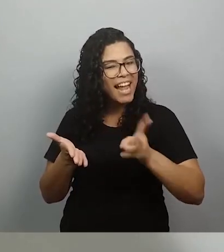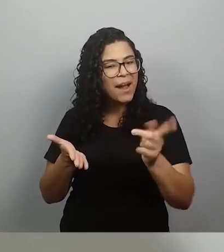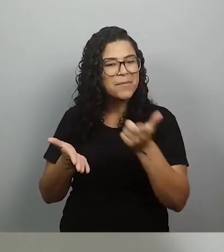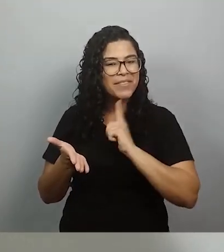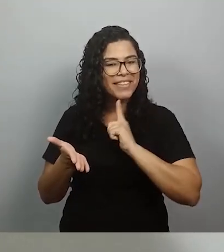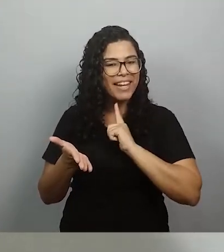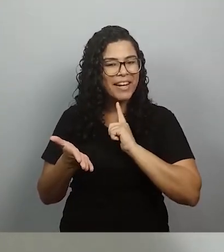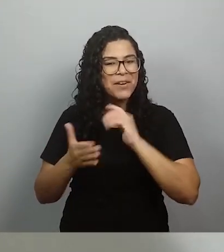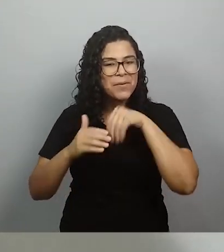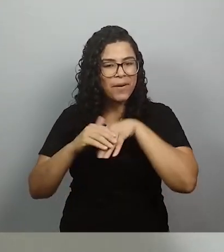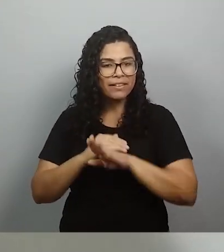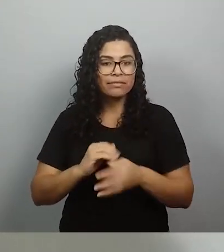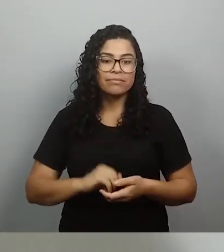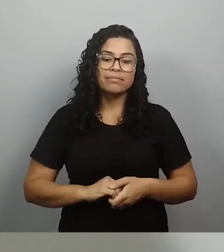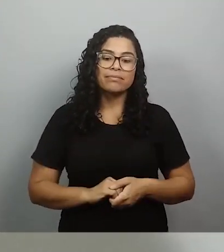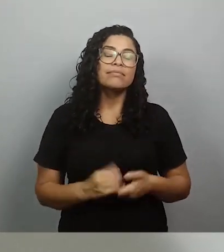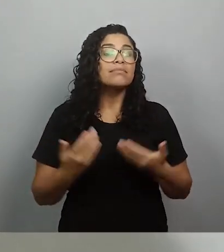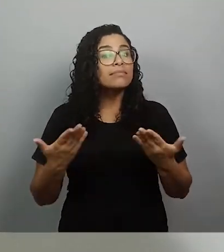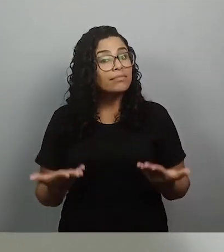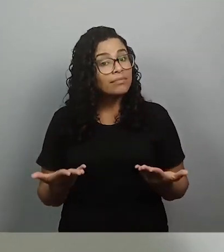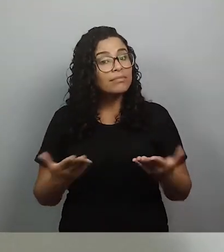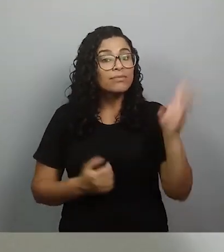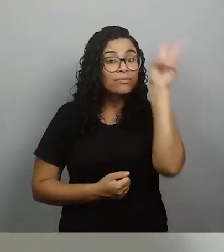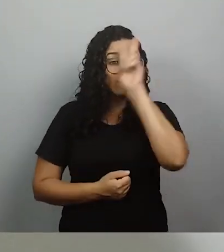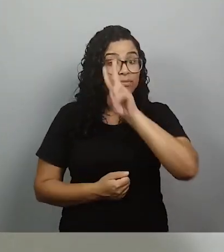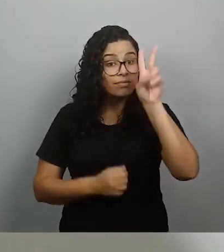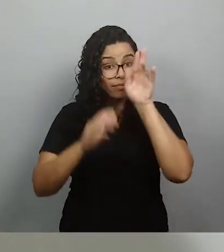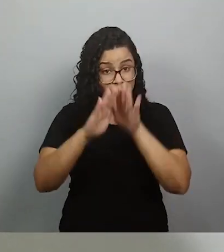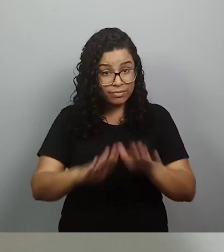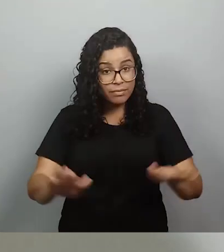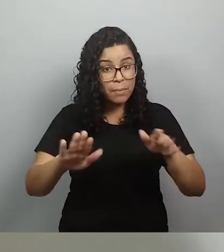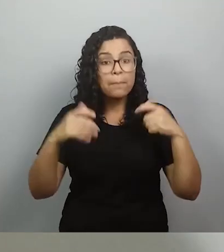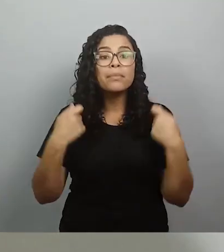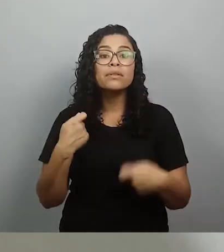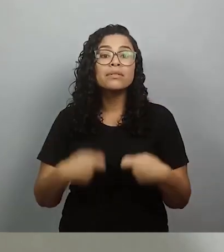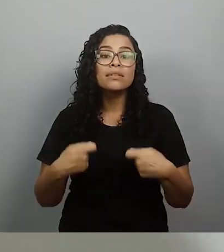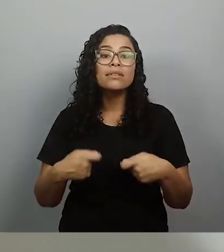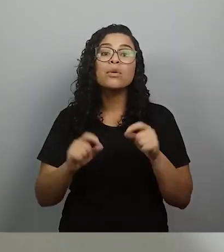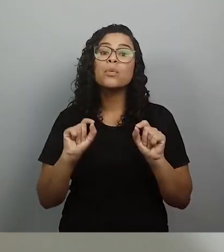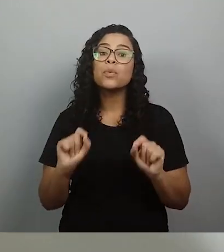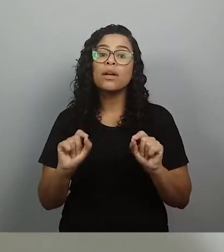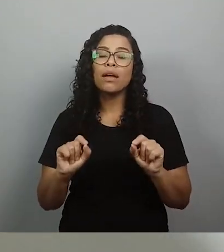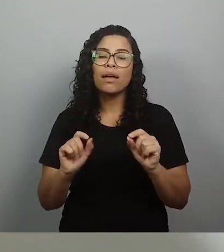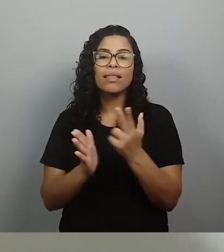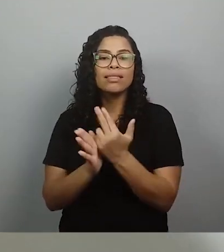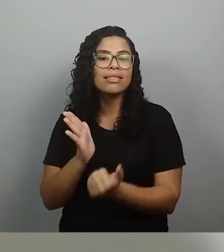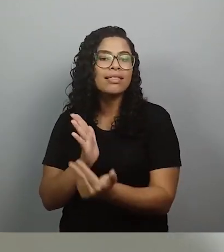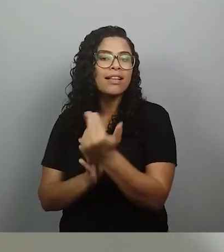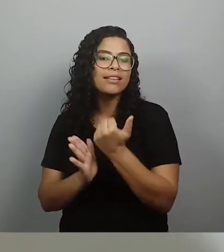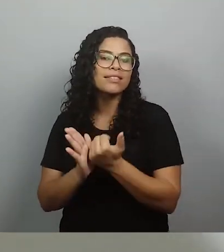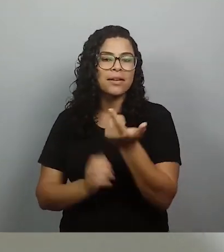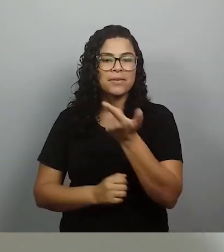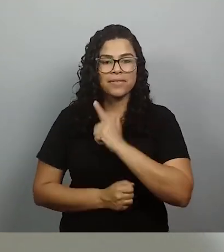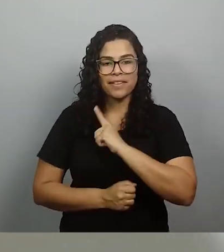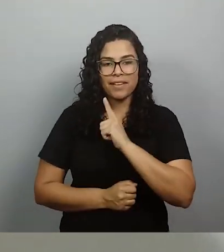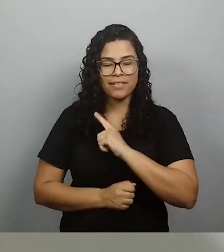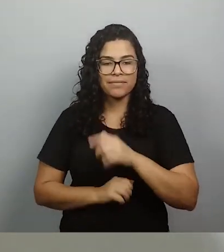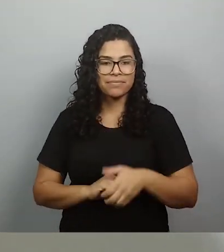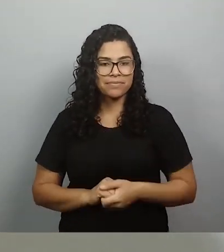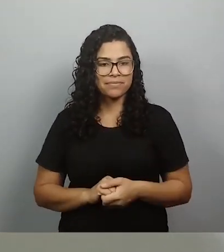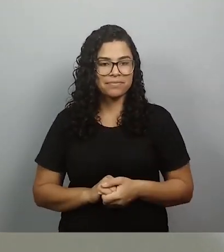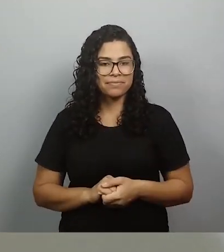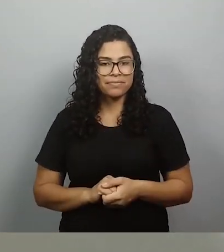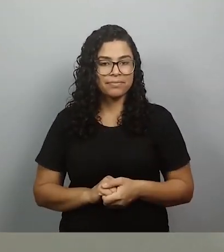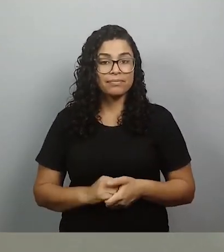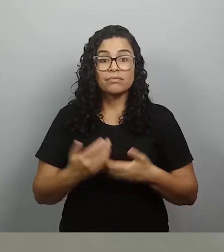Bom, e história que é história infantil precisa do quê? Isso mesmo, uma ilustração. Essa